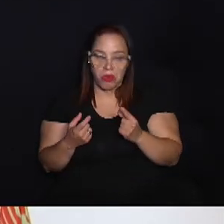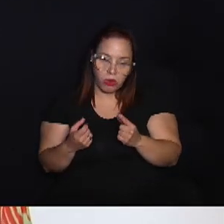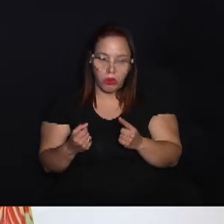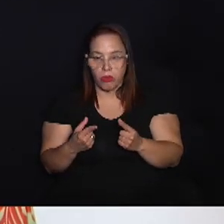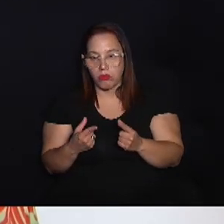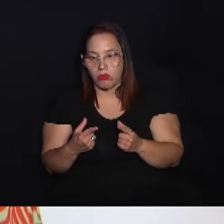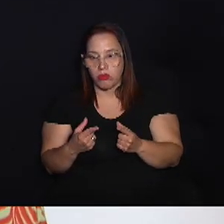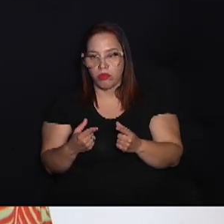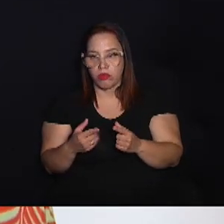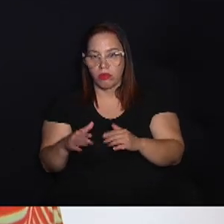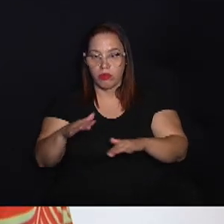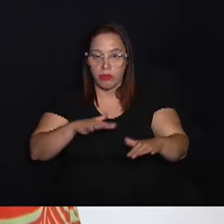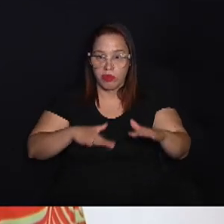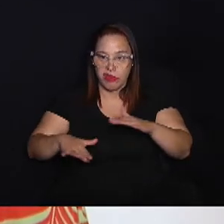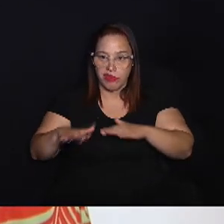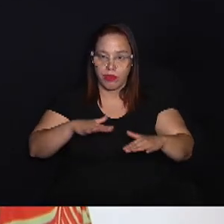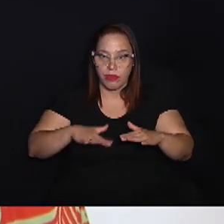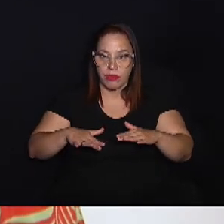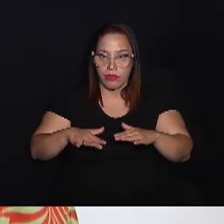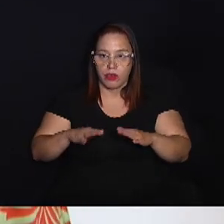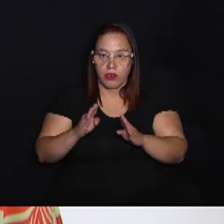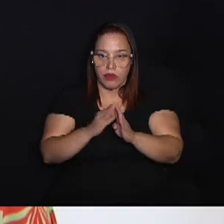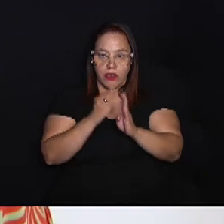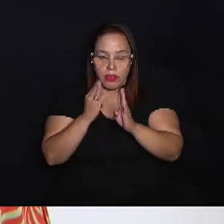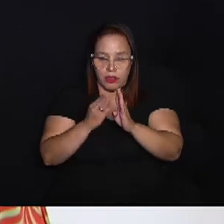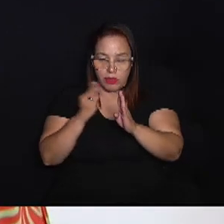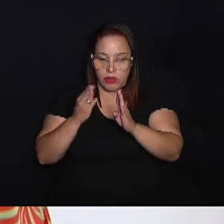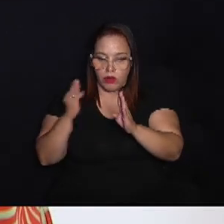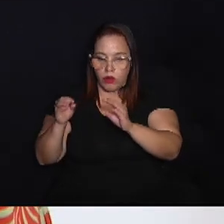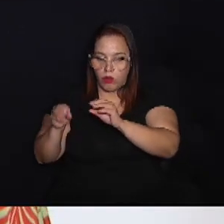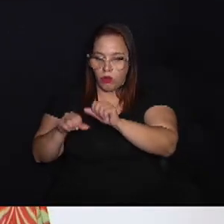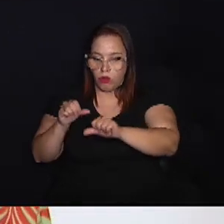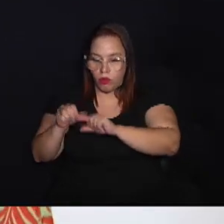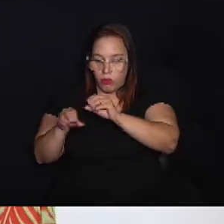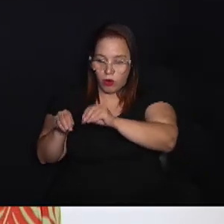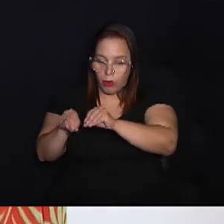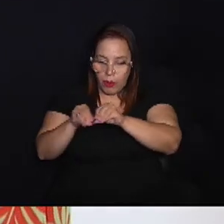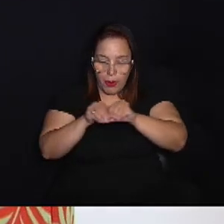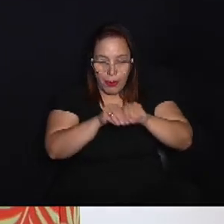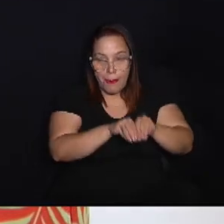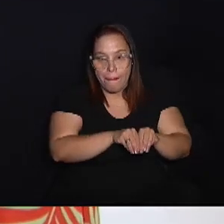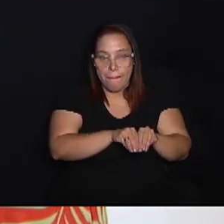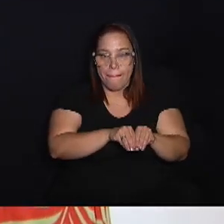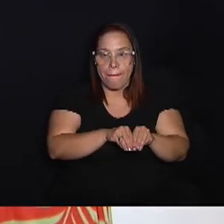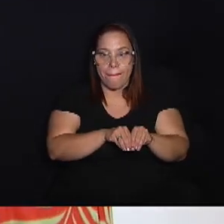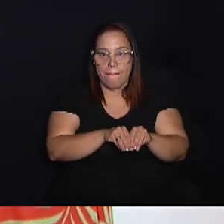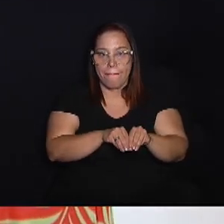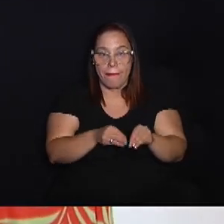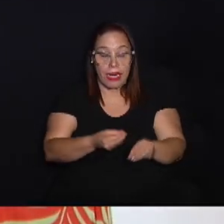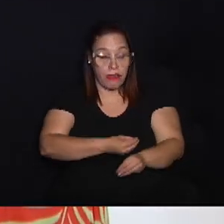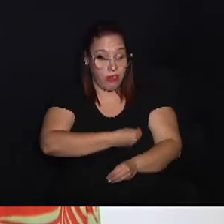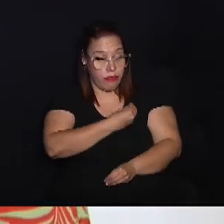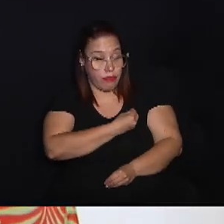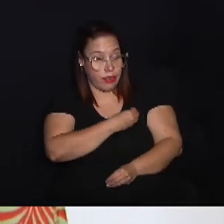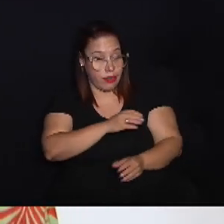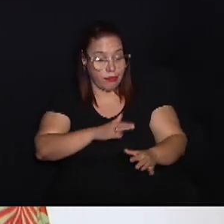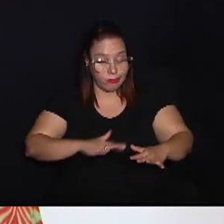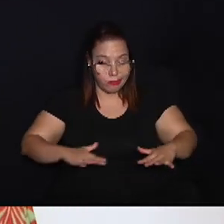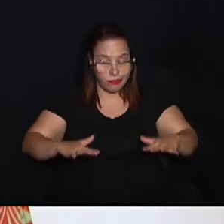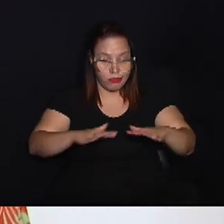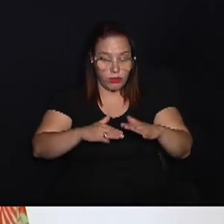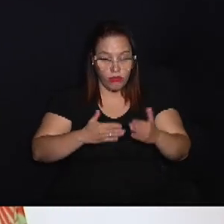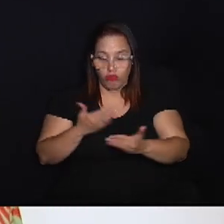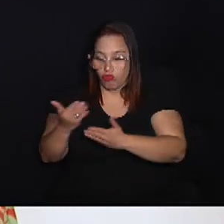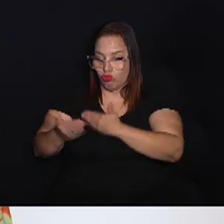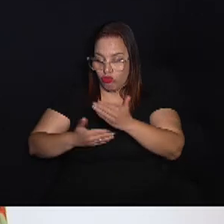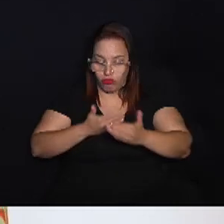Então alguns espaços, os espaços das bibliotecas mudam para espaços de convivência, de